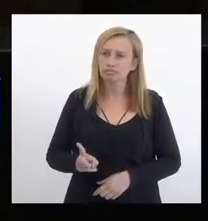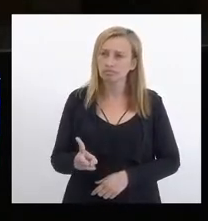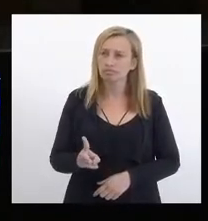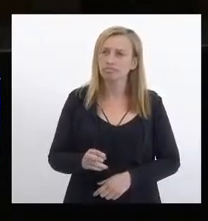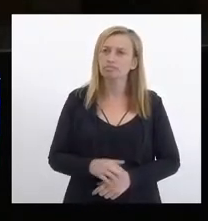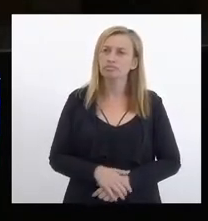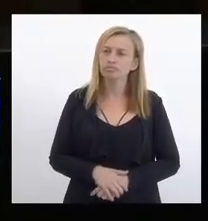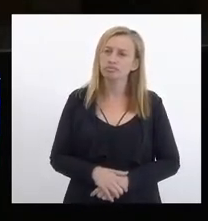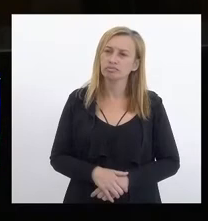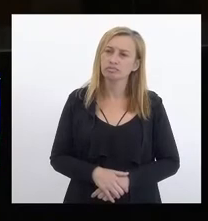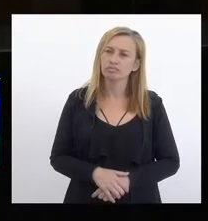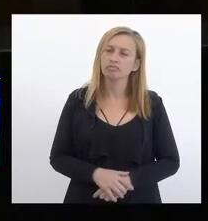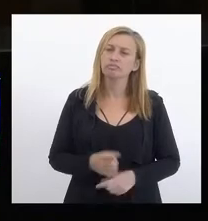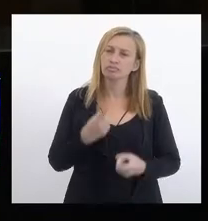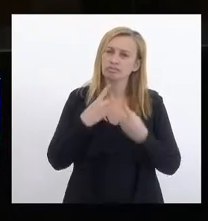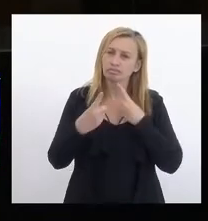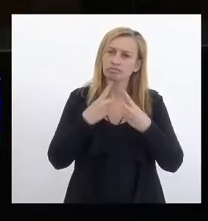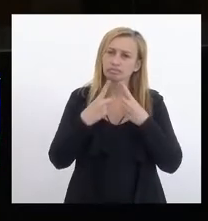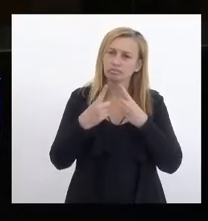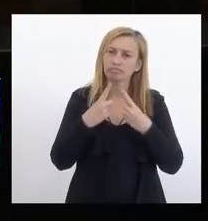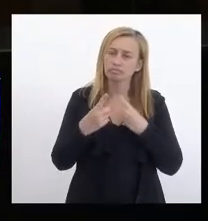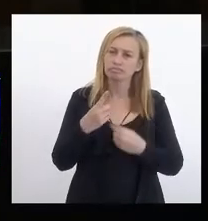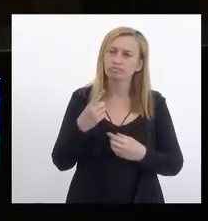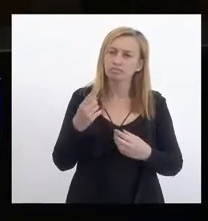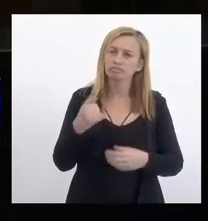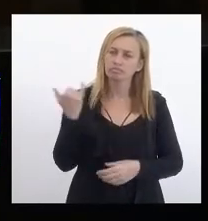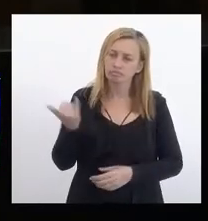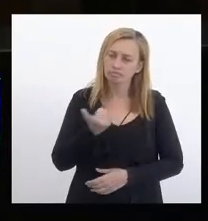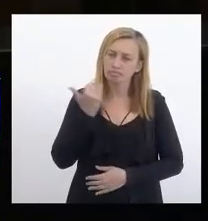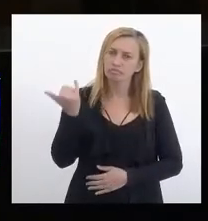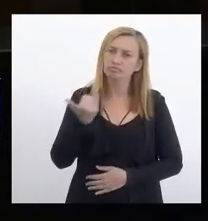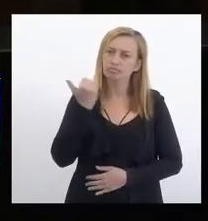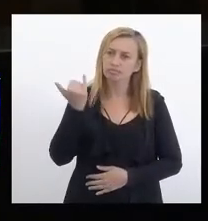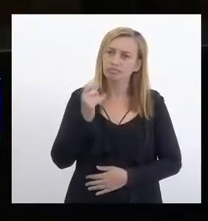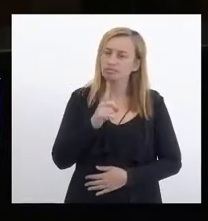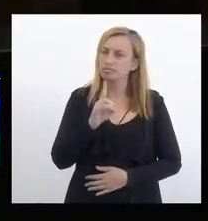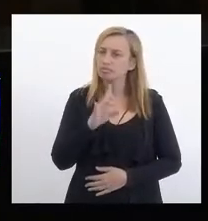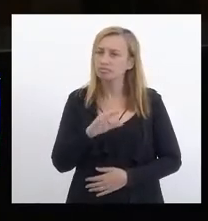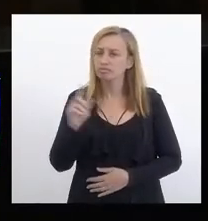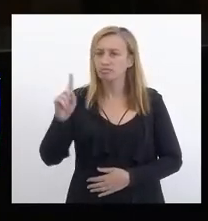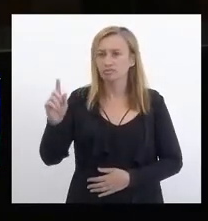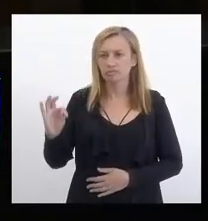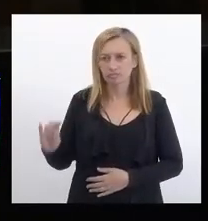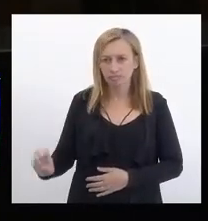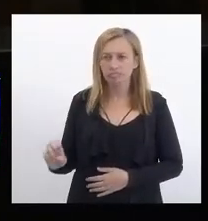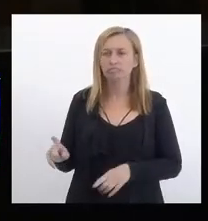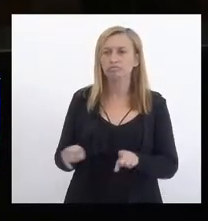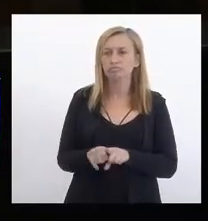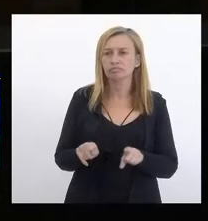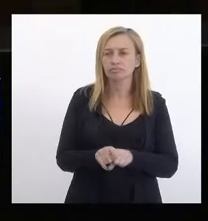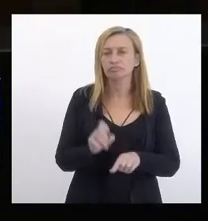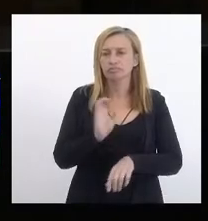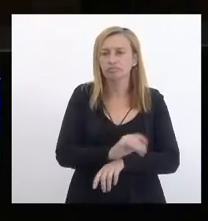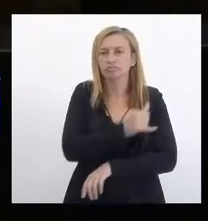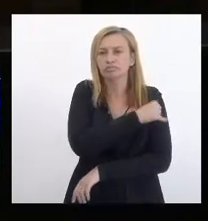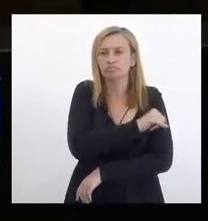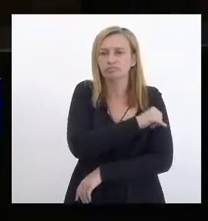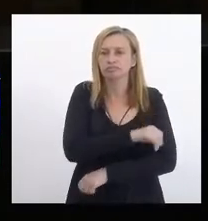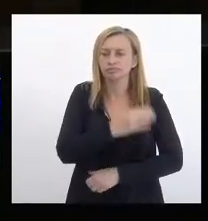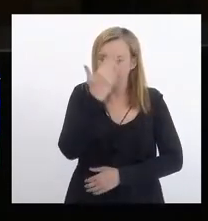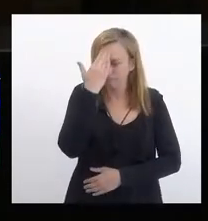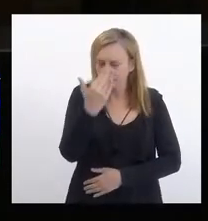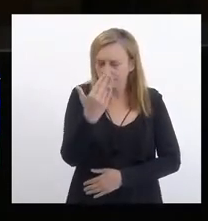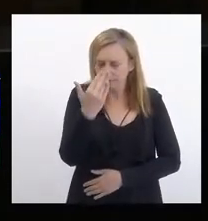continuidade desse debate, que eu acho muito importante, não só para a Zona Oeste, mas, acima de tudo, para o estado do Rio de Janeiro.